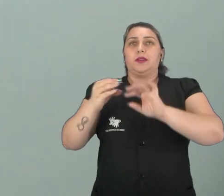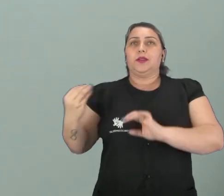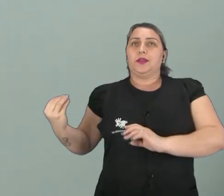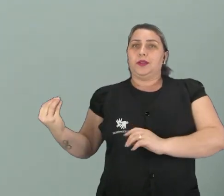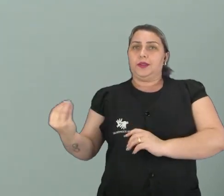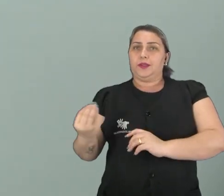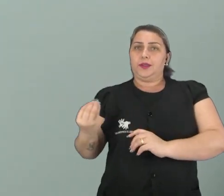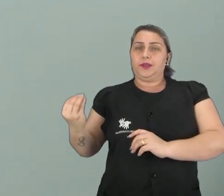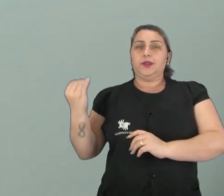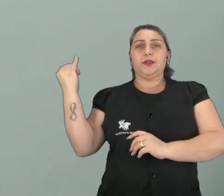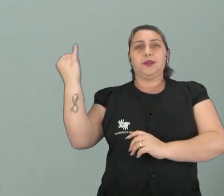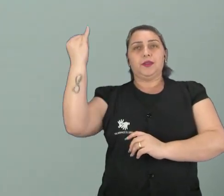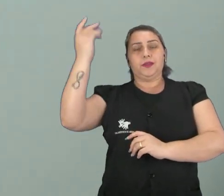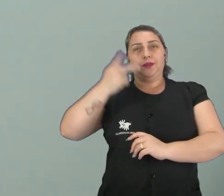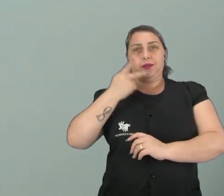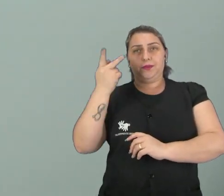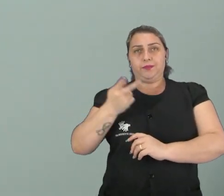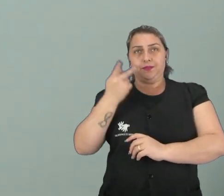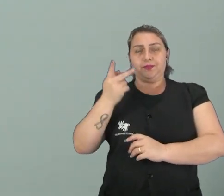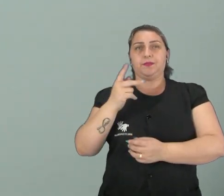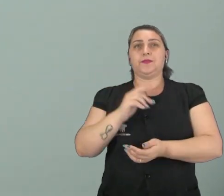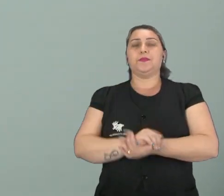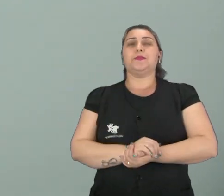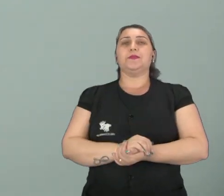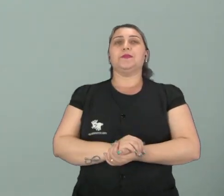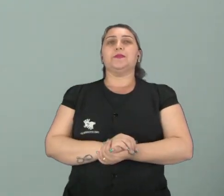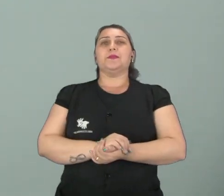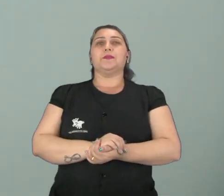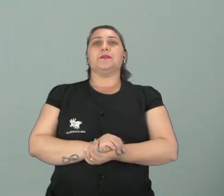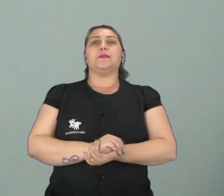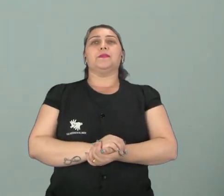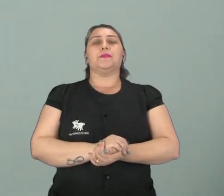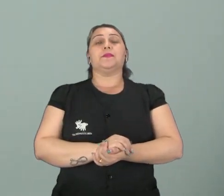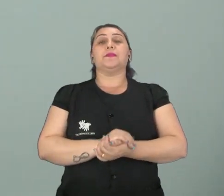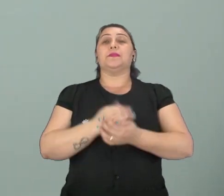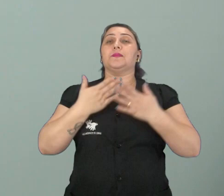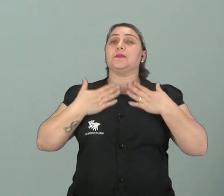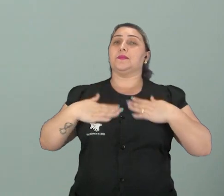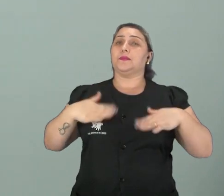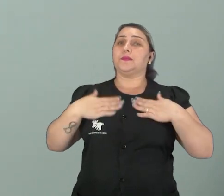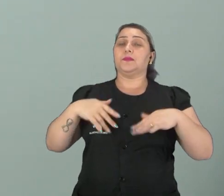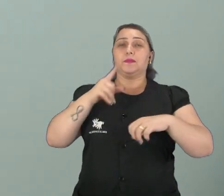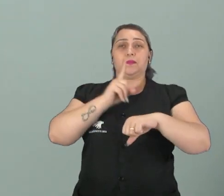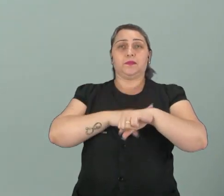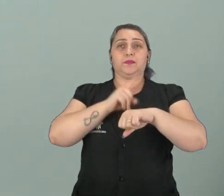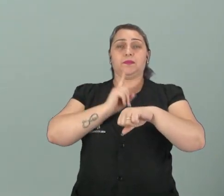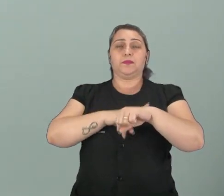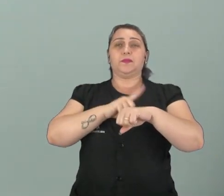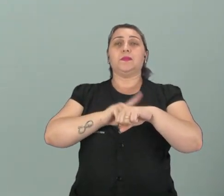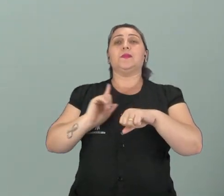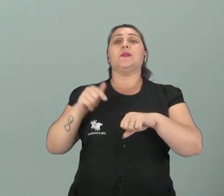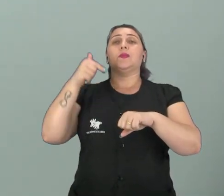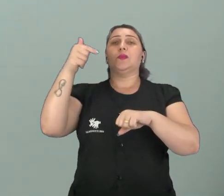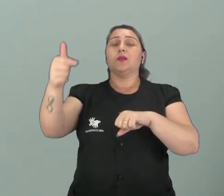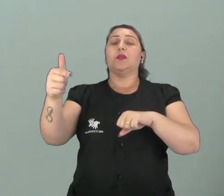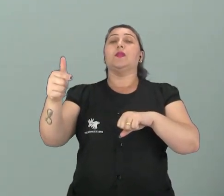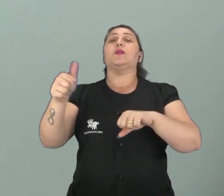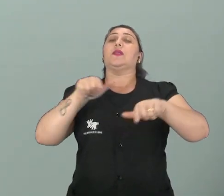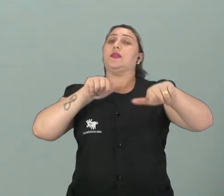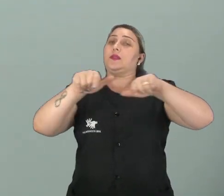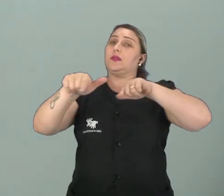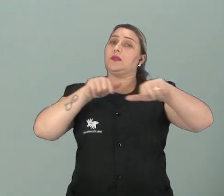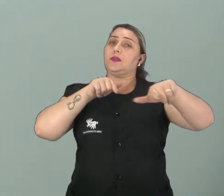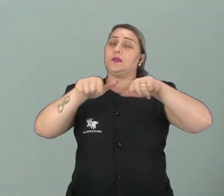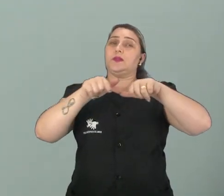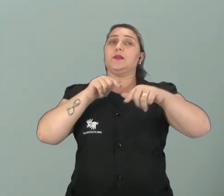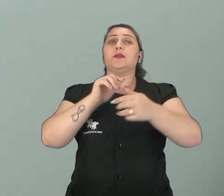a gente falar sobre ele, que eu até já adiantei um pouquinho, né? Que geralmente a gente vai descansar um período e durante outro período a gente vai ficar mais